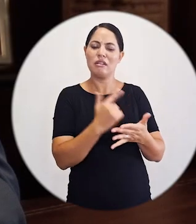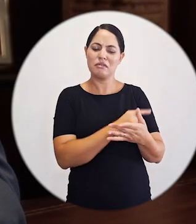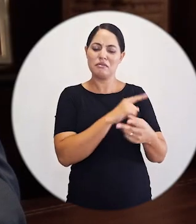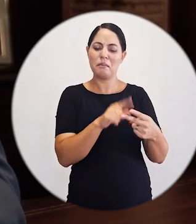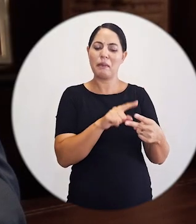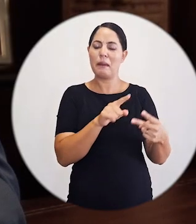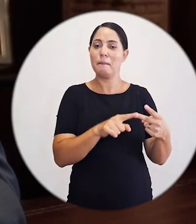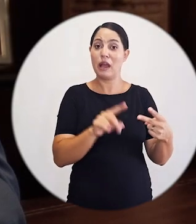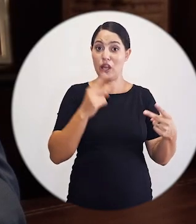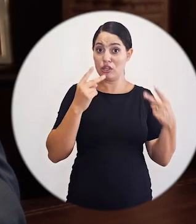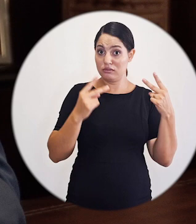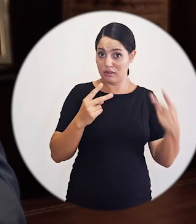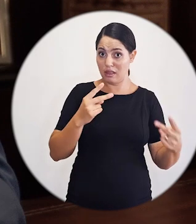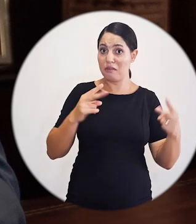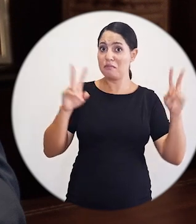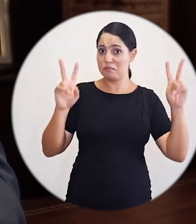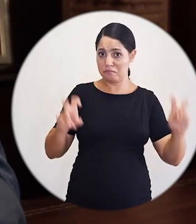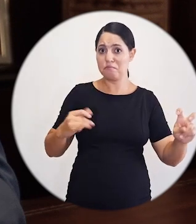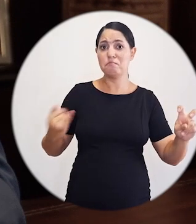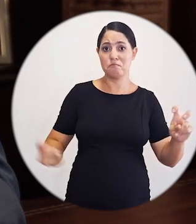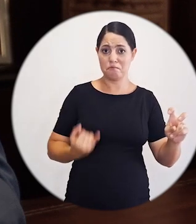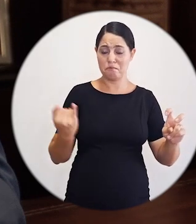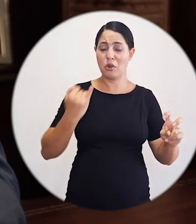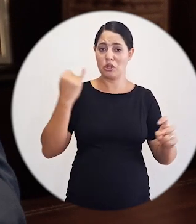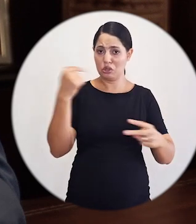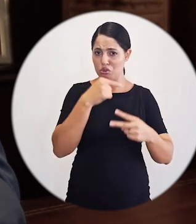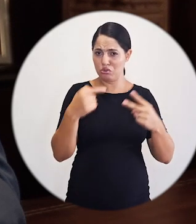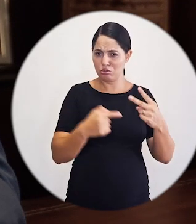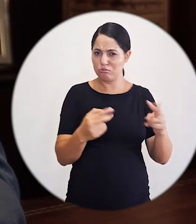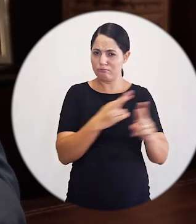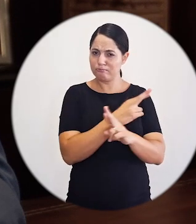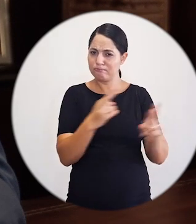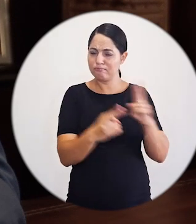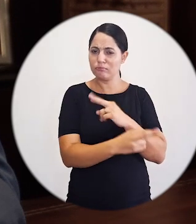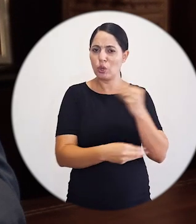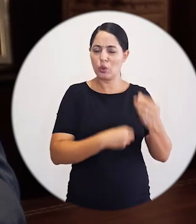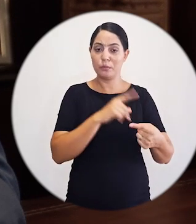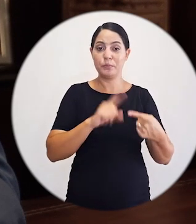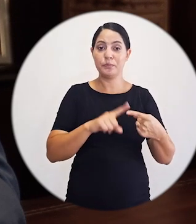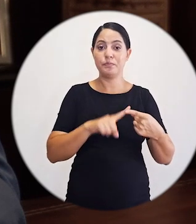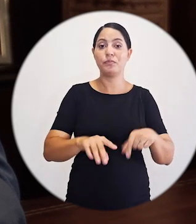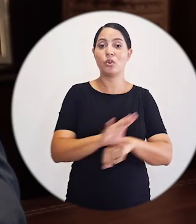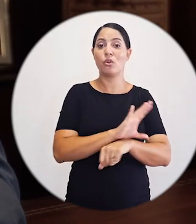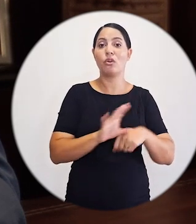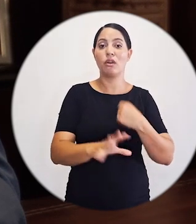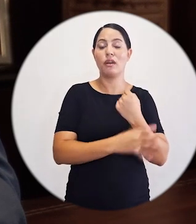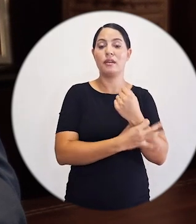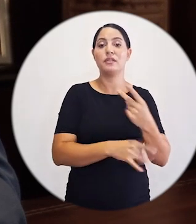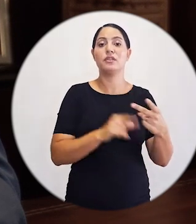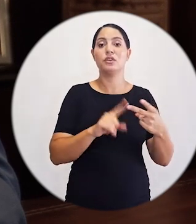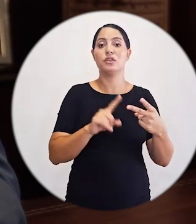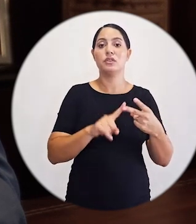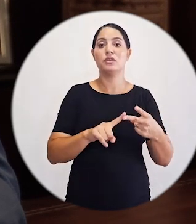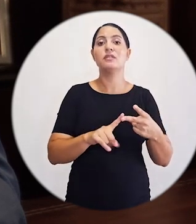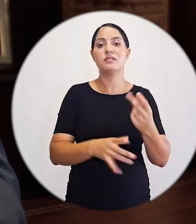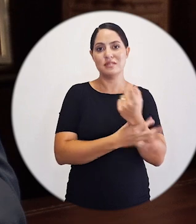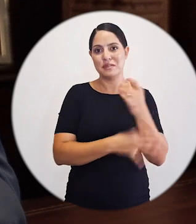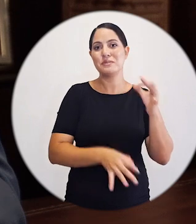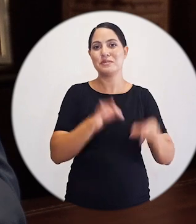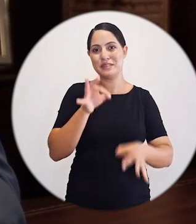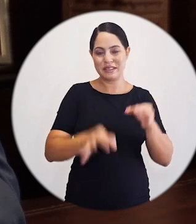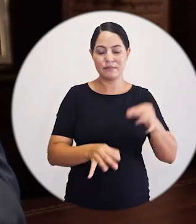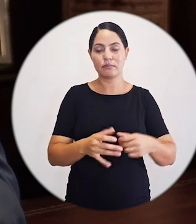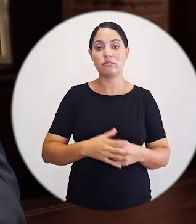livro aborda sobre 2 temas que são fundamentais e estão muito imbrincados: garantias